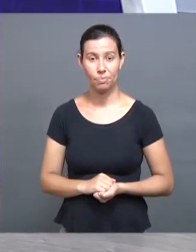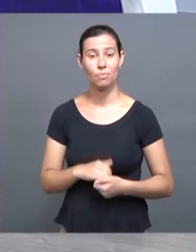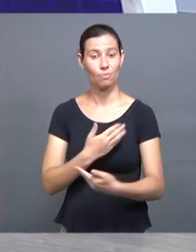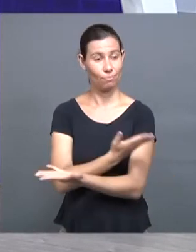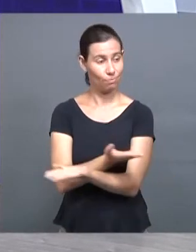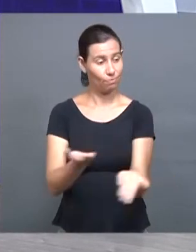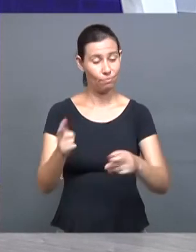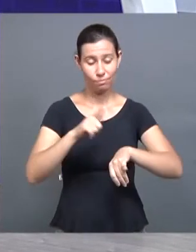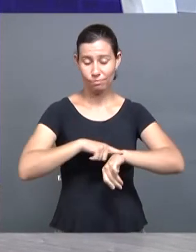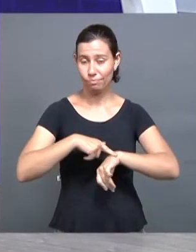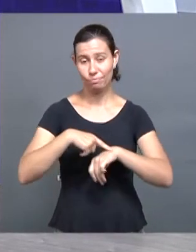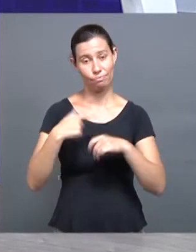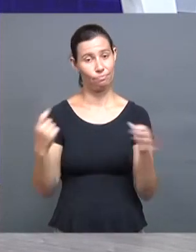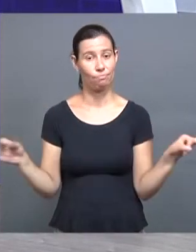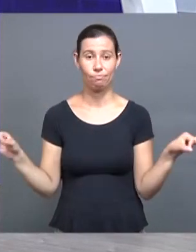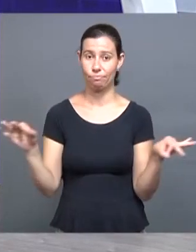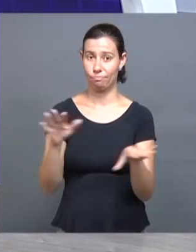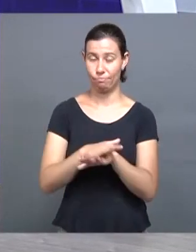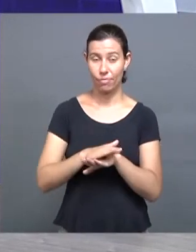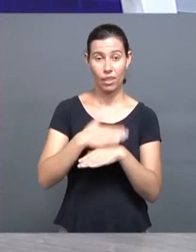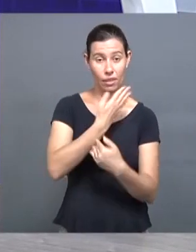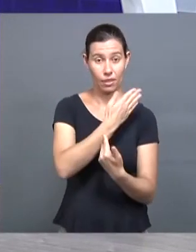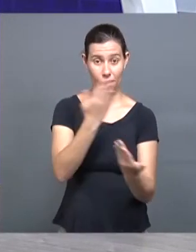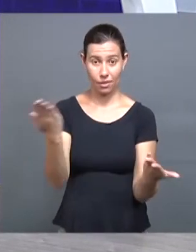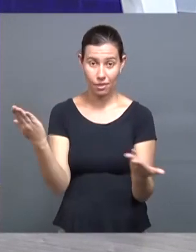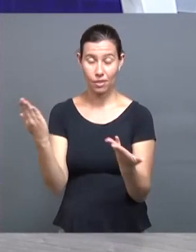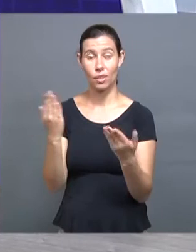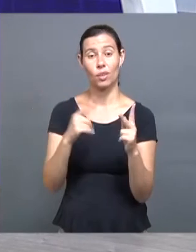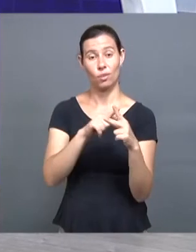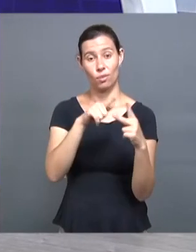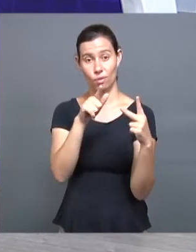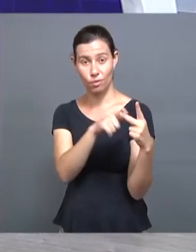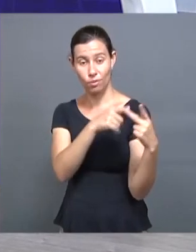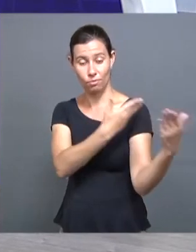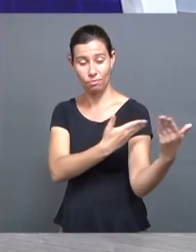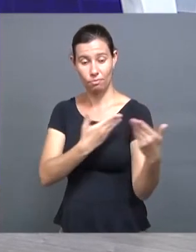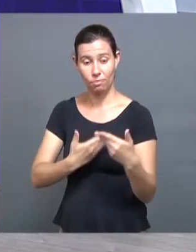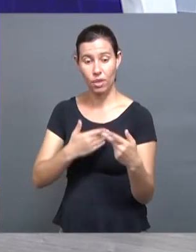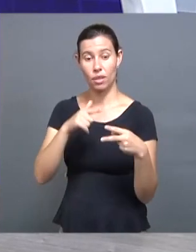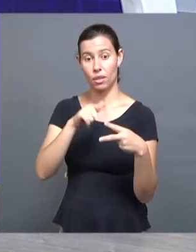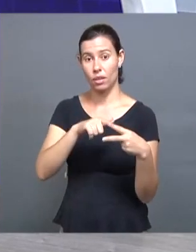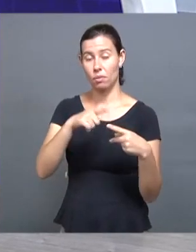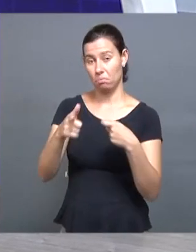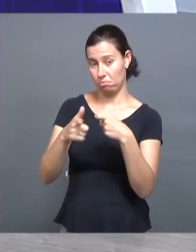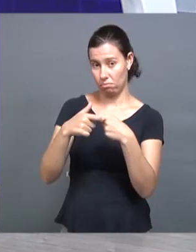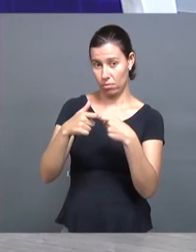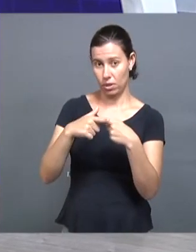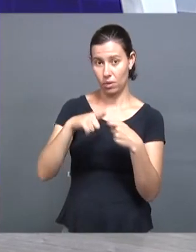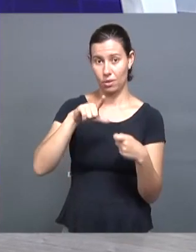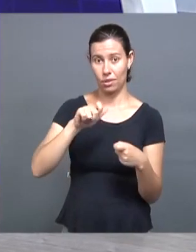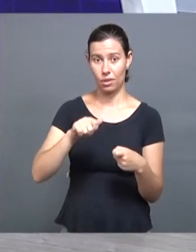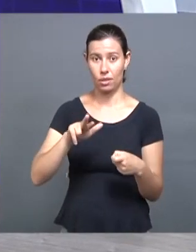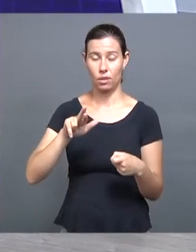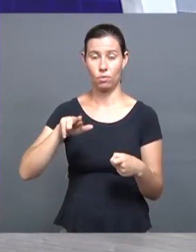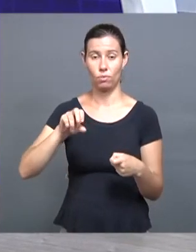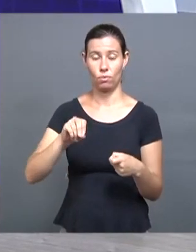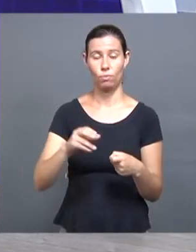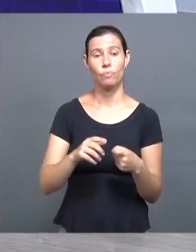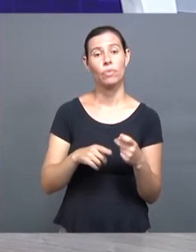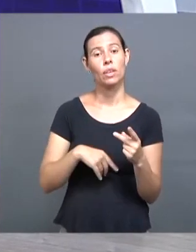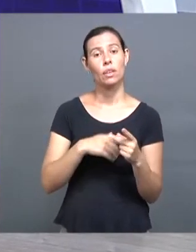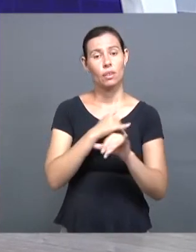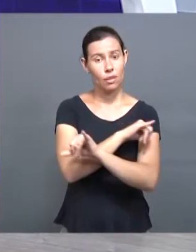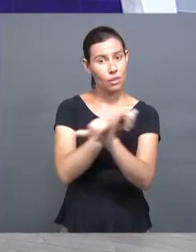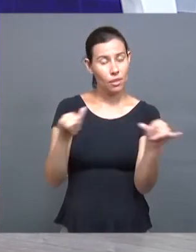Infelizmente, o nosso tempo chegou ao fim. Quero agradecer a participação dos nossos entrevistados. Doutor Lauro, muito obrigada por compartilhar essas dicas